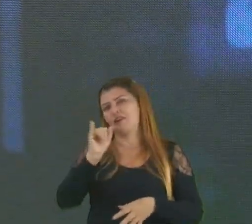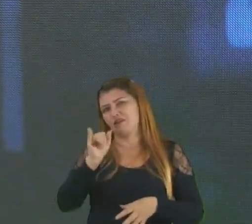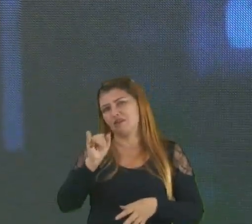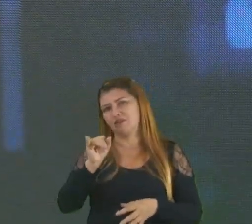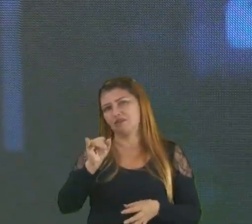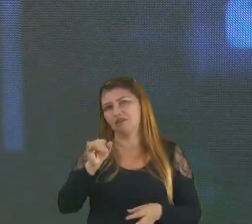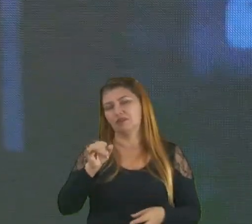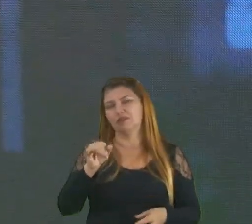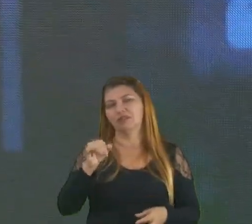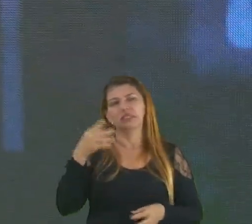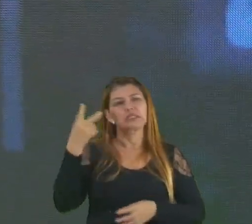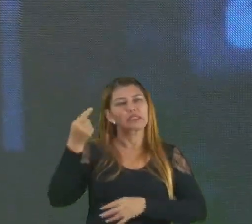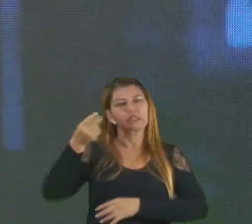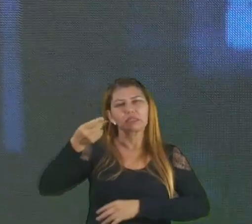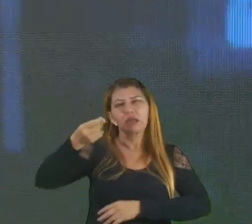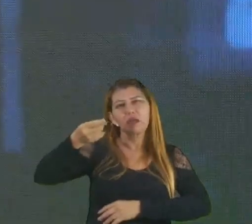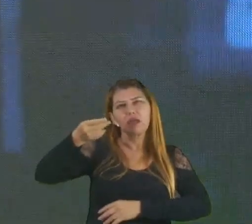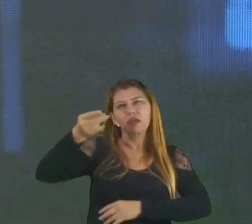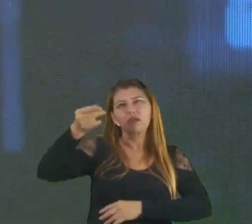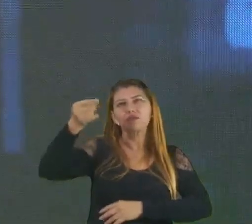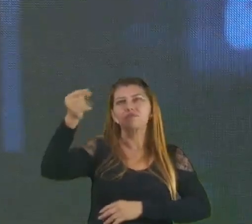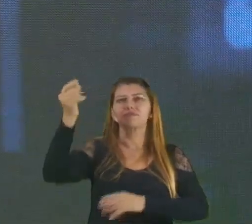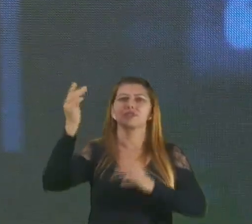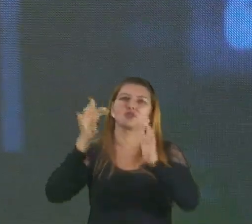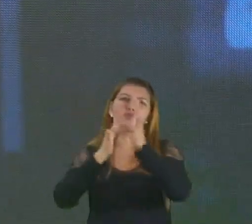quando estaremos para sempre com o Senhor.